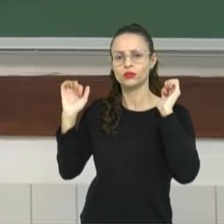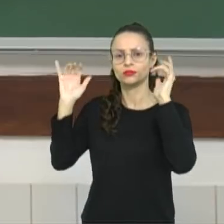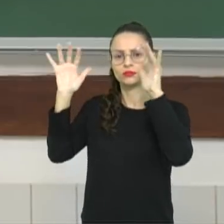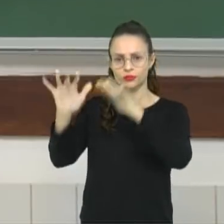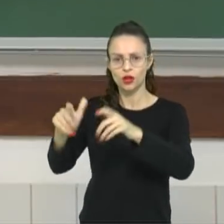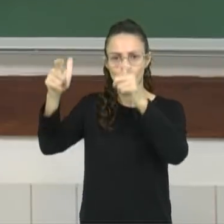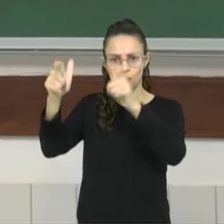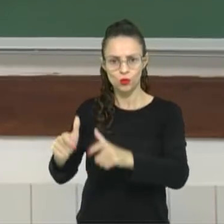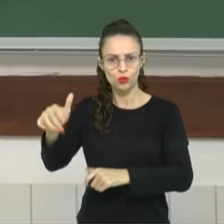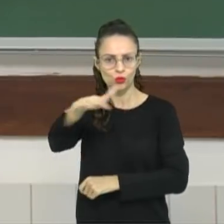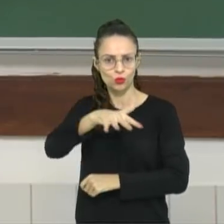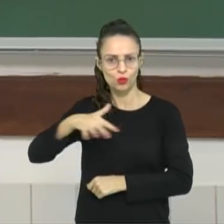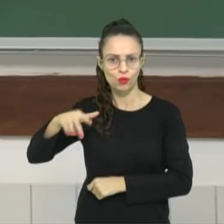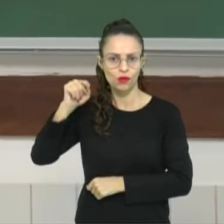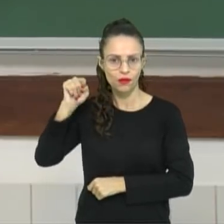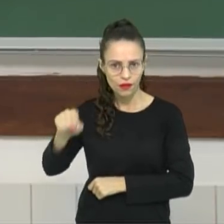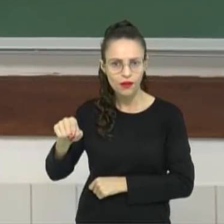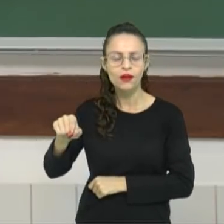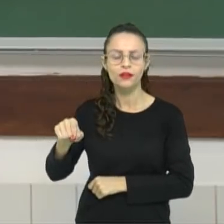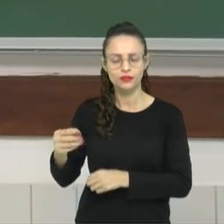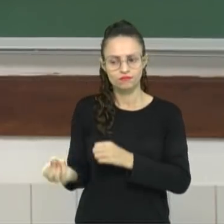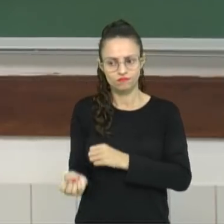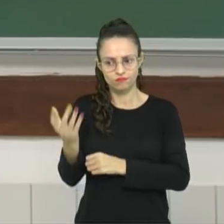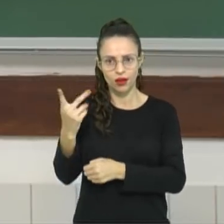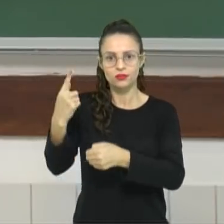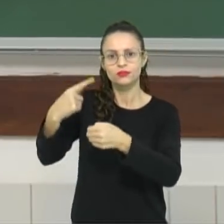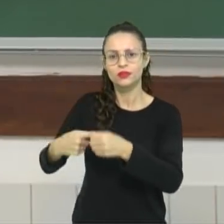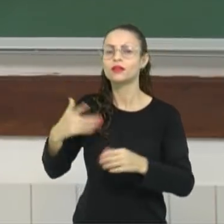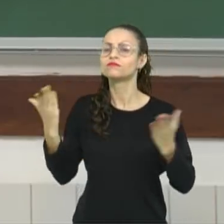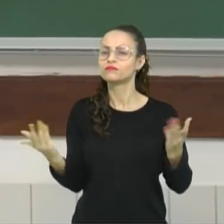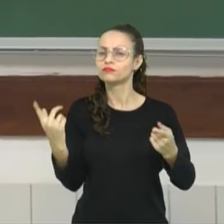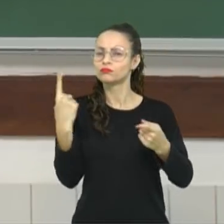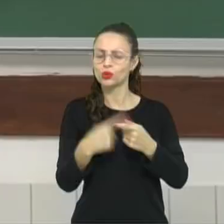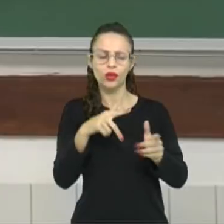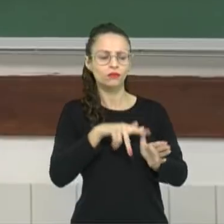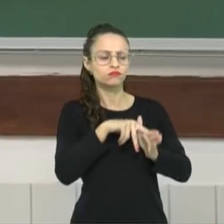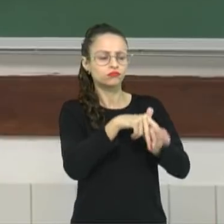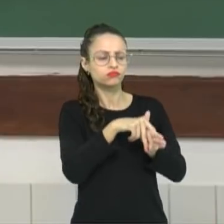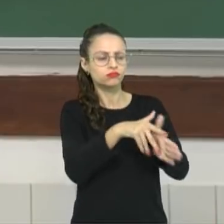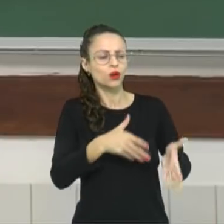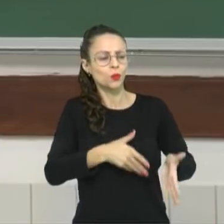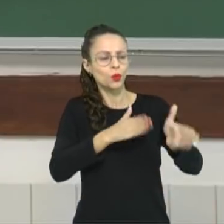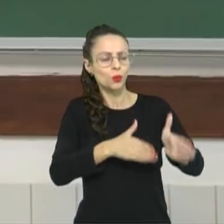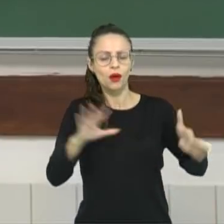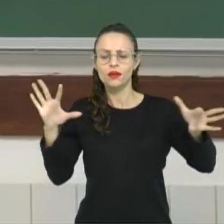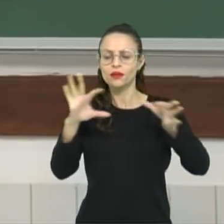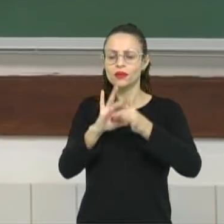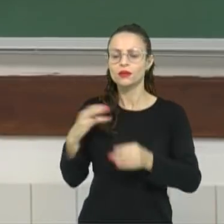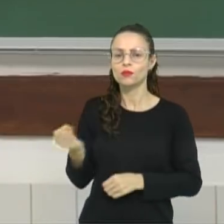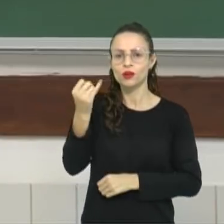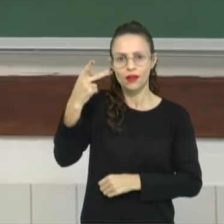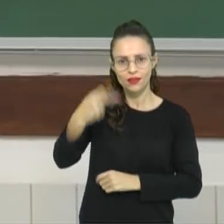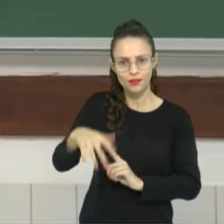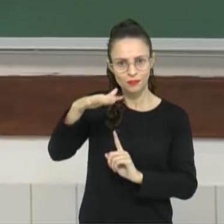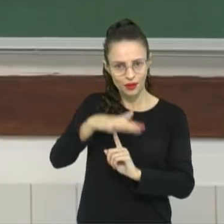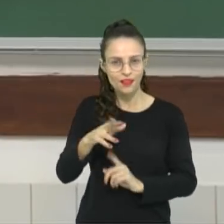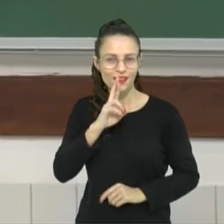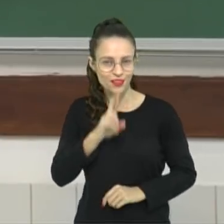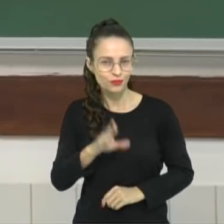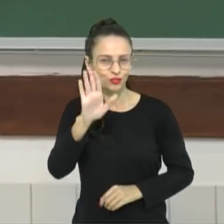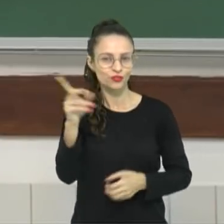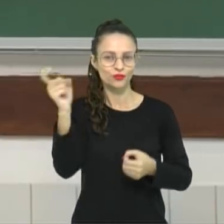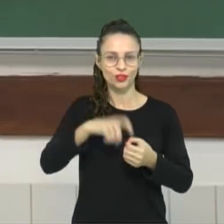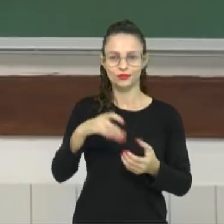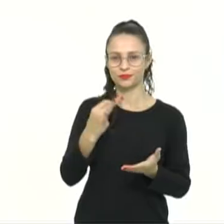em determinadas áreas ali, o surgimento das cidades. Qual a importância do tropeirismo para isso no nosso estado? Respondam e a gente já